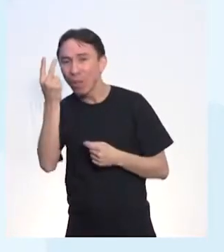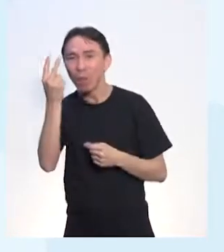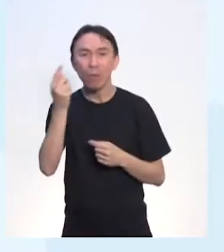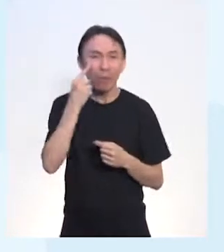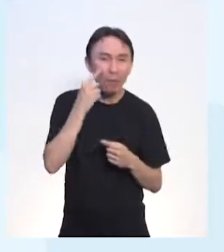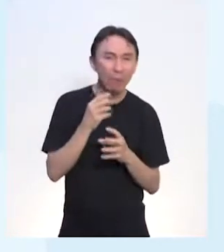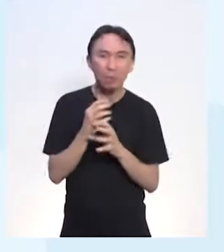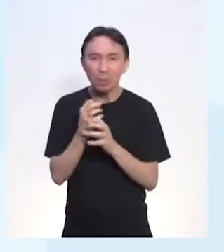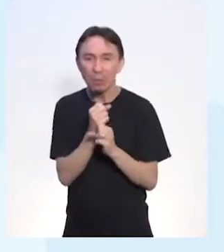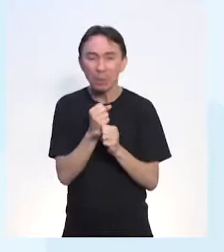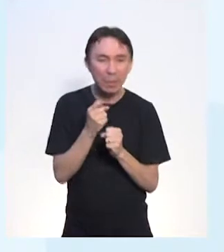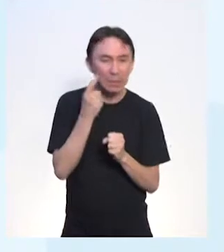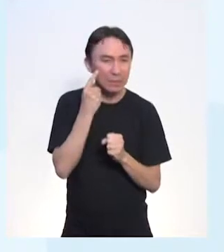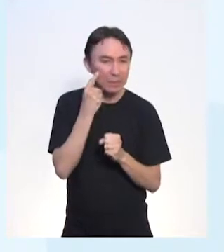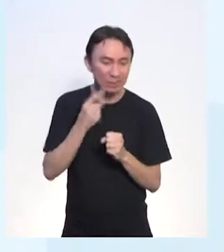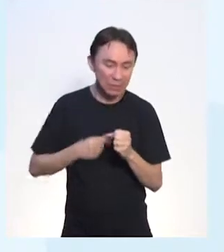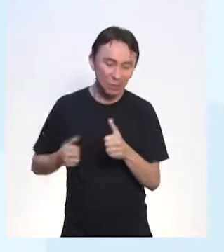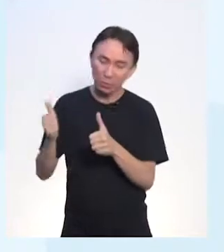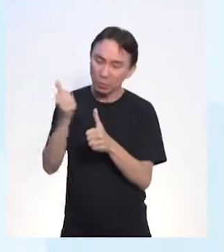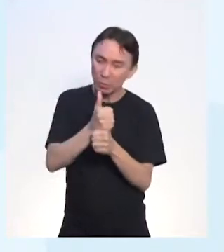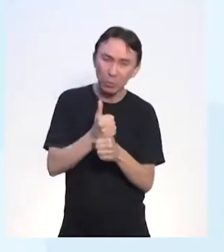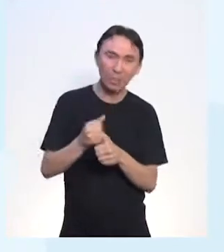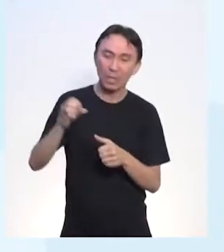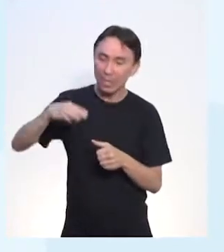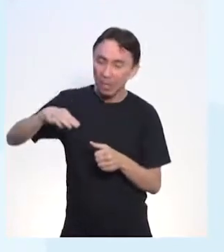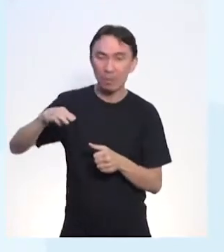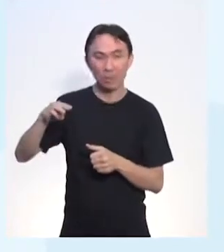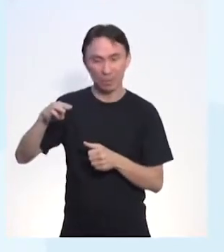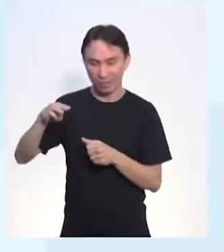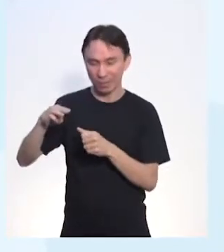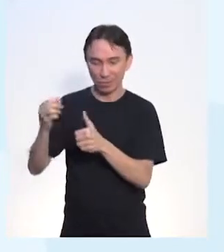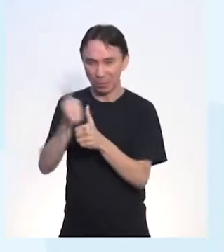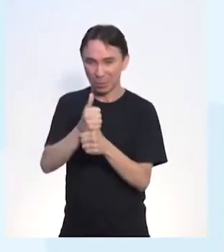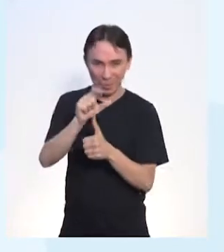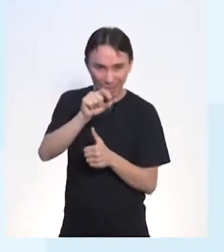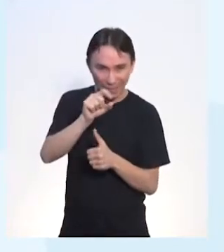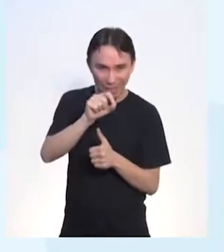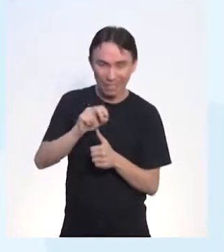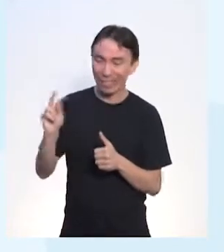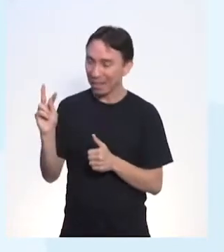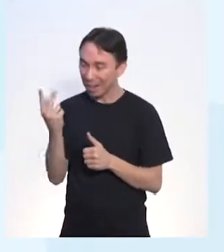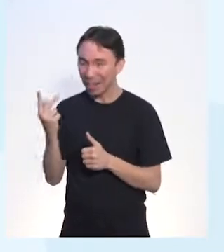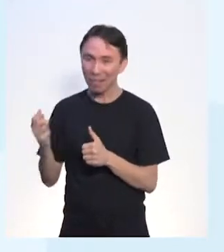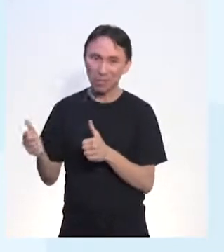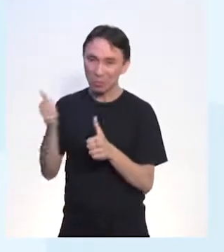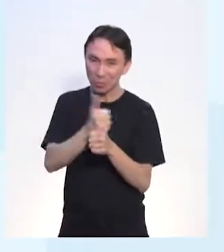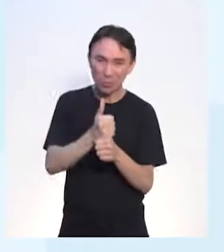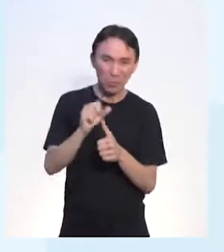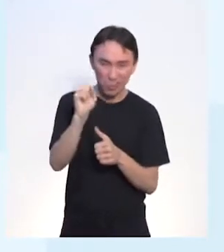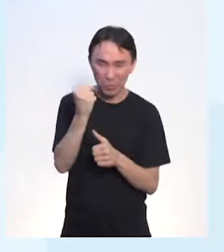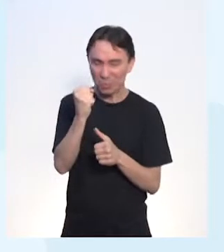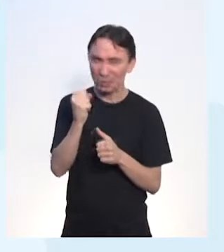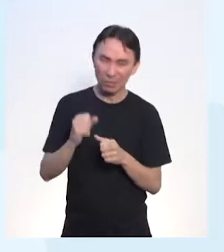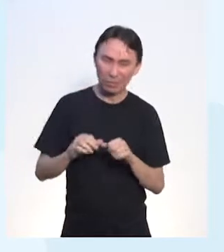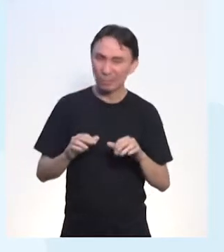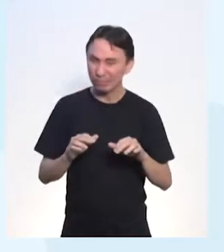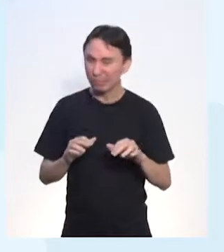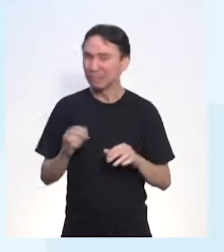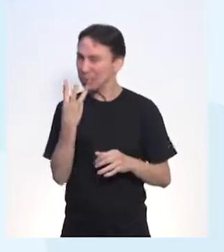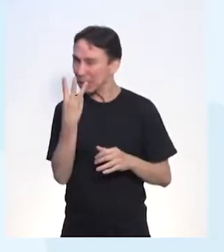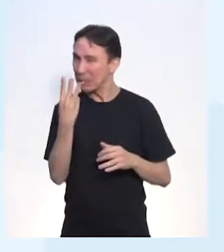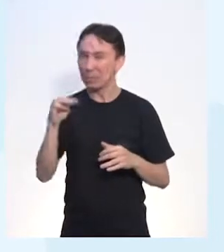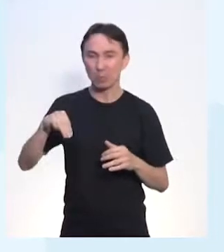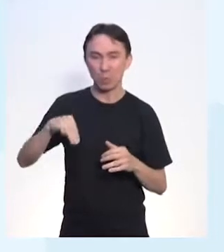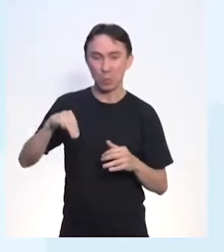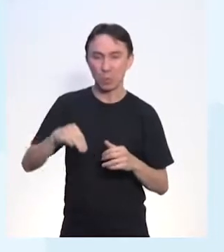aí, né? Substituindo o M por 10 e o H por 8, para descobrir o N. Bom, 3 minutos, professora Inês. Ok,